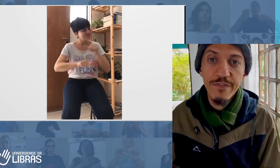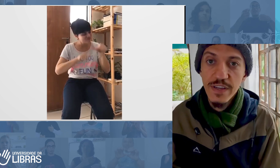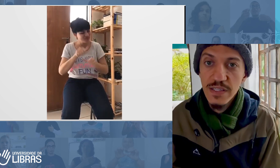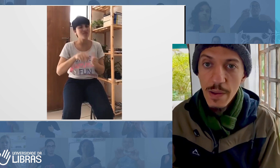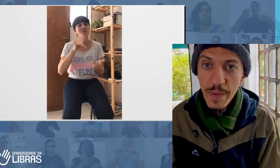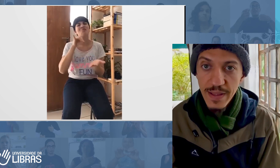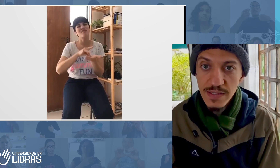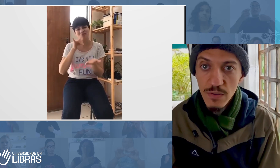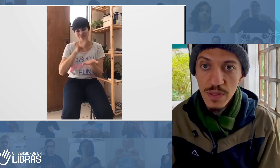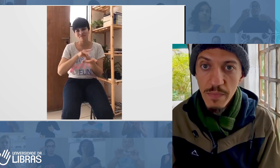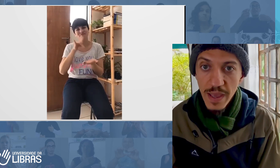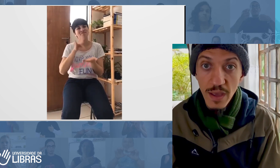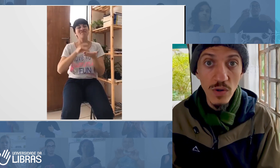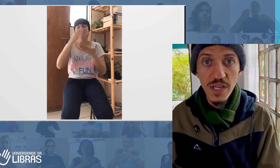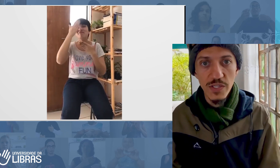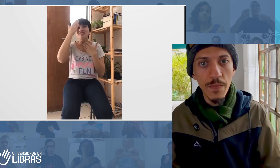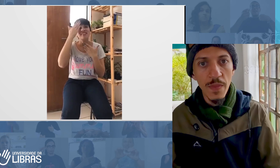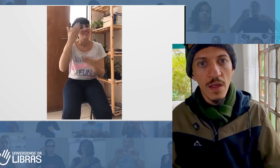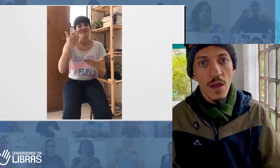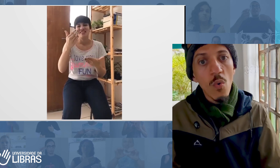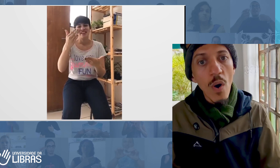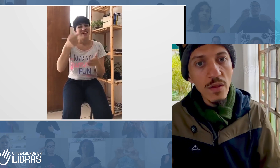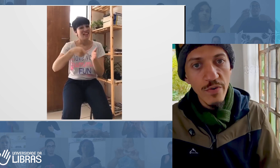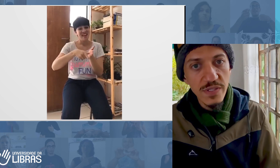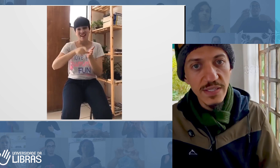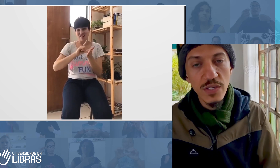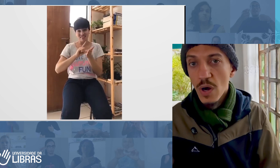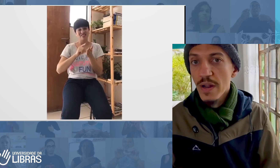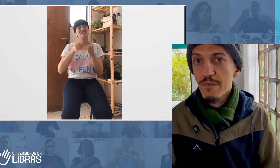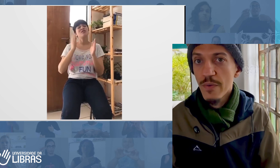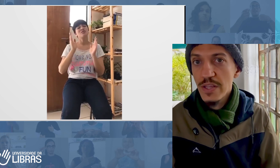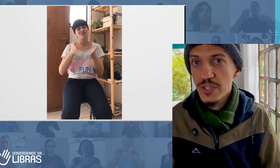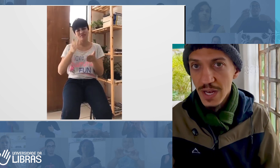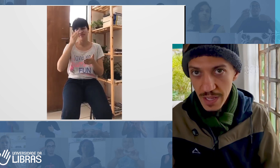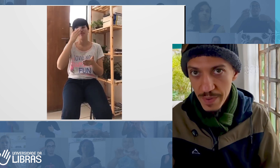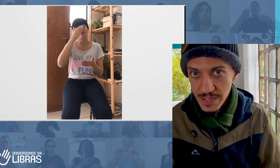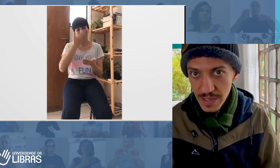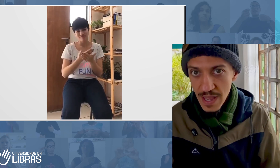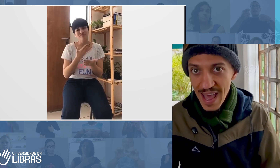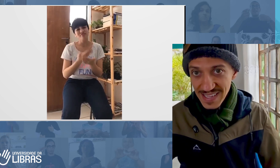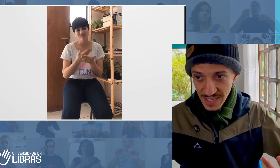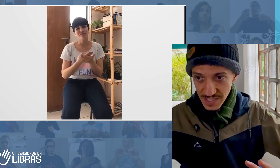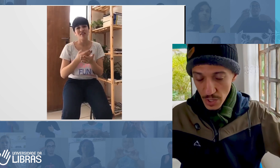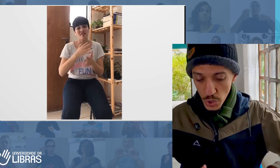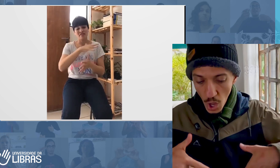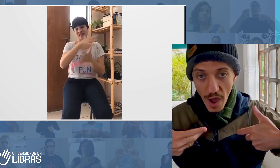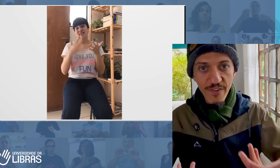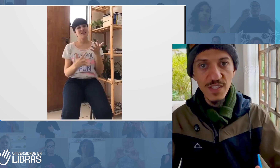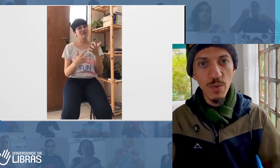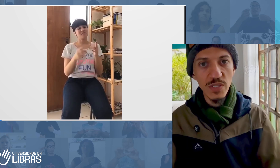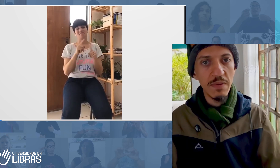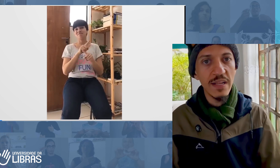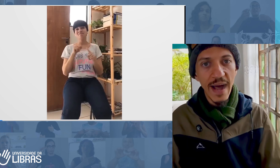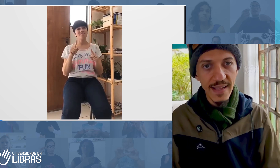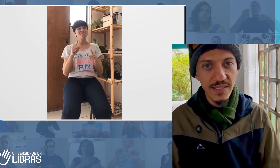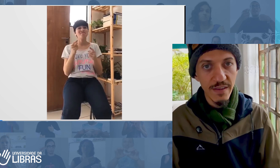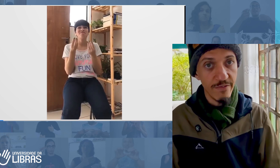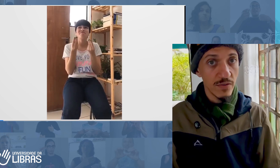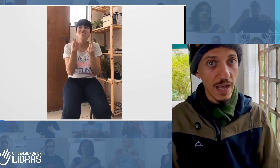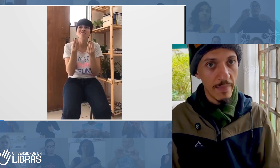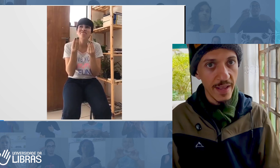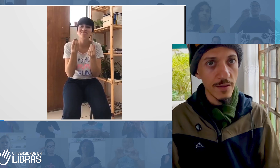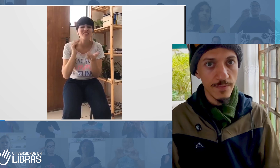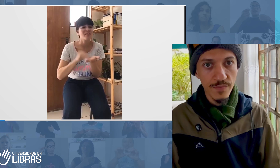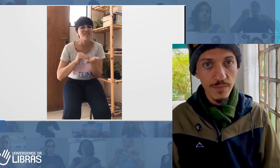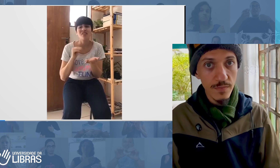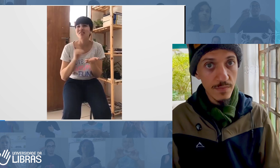ela já fez interpretação também. Ou seja, quando você se torna fluente em Libras, essas novas possibilidades que vão